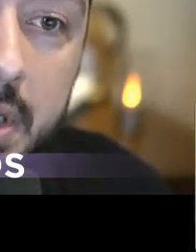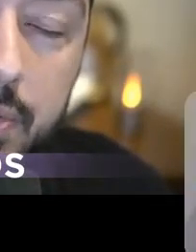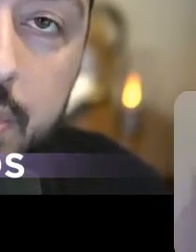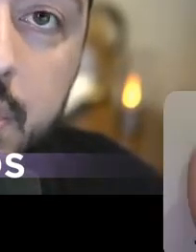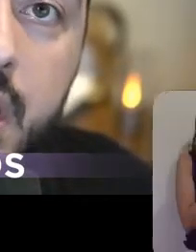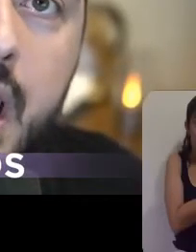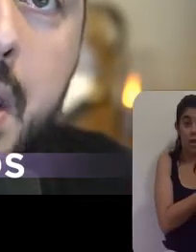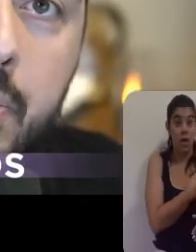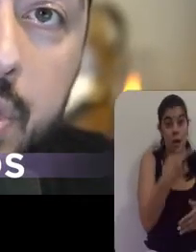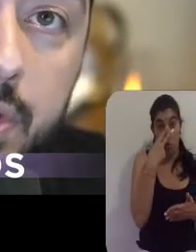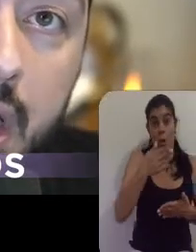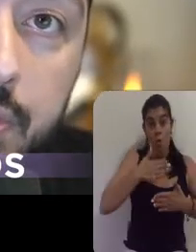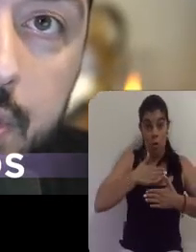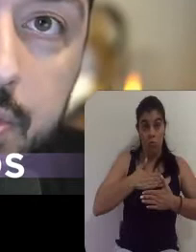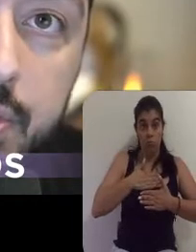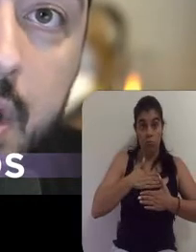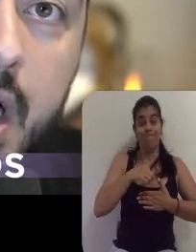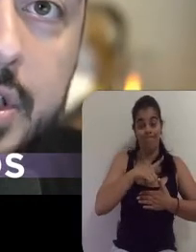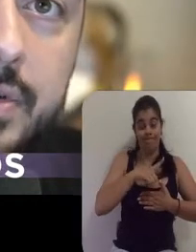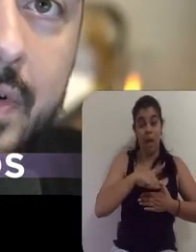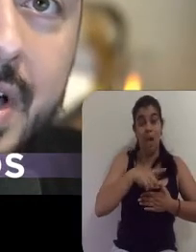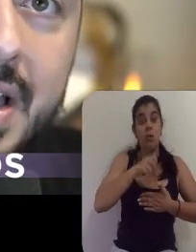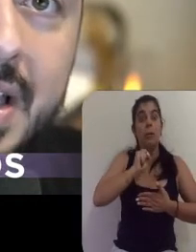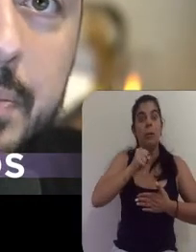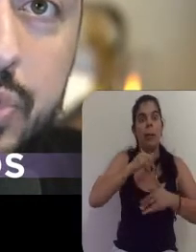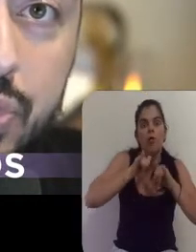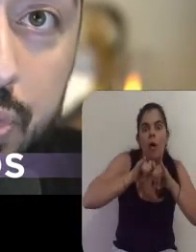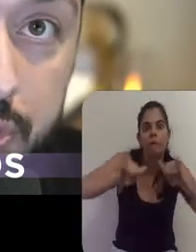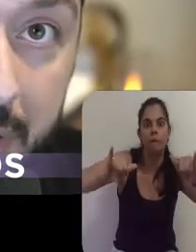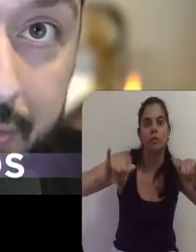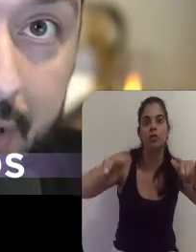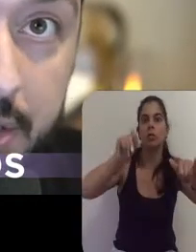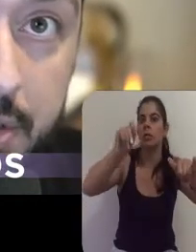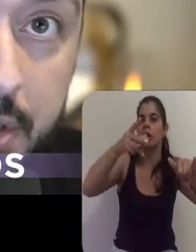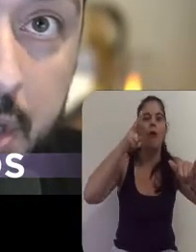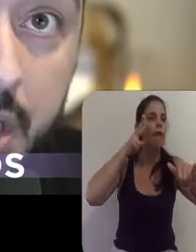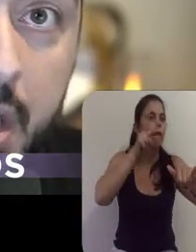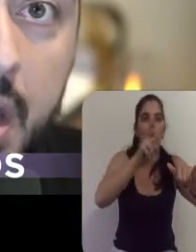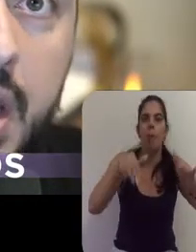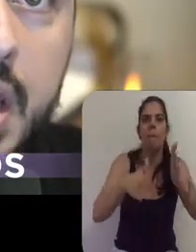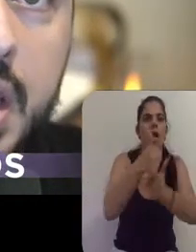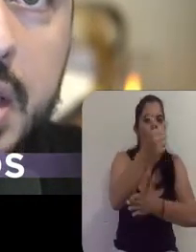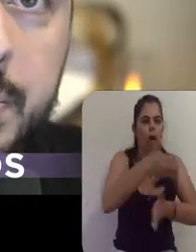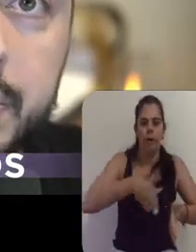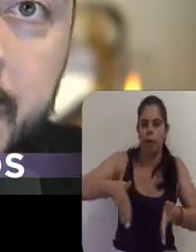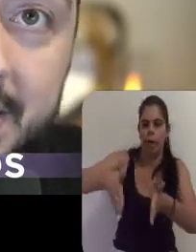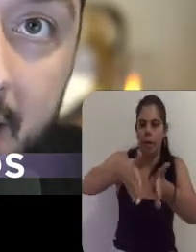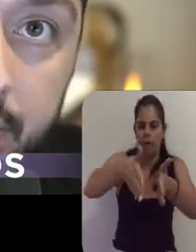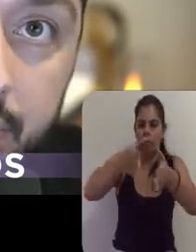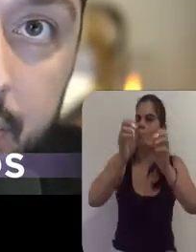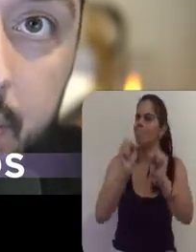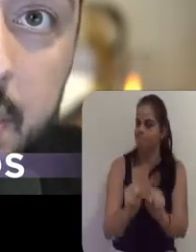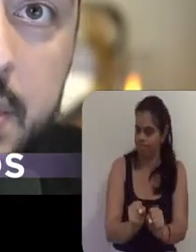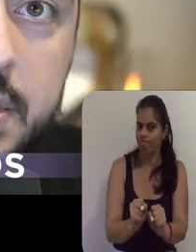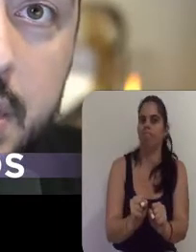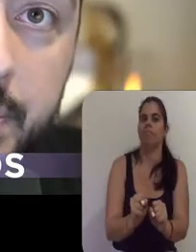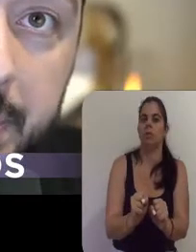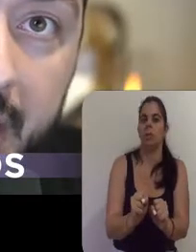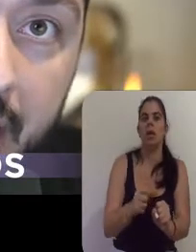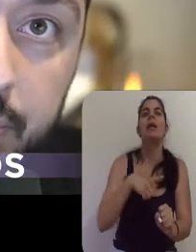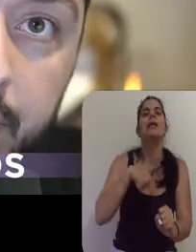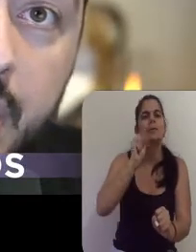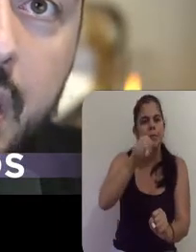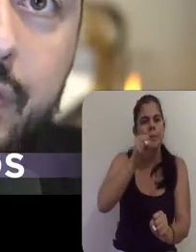sistema de saúde, é muito claro nisso. A gente vai enfrentar tempos duros pela frente e tempos pesados.